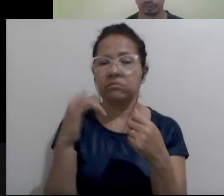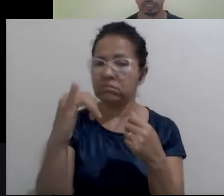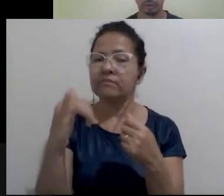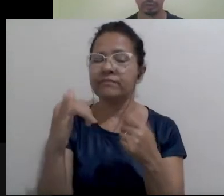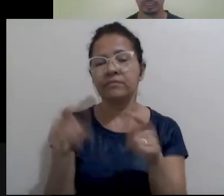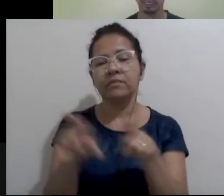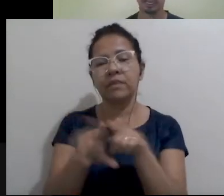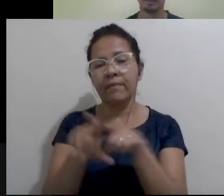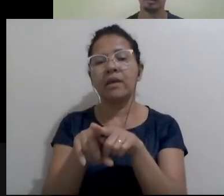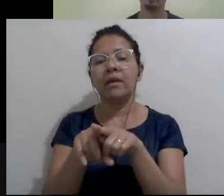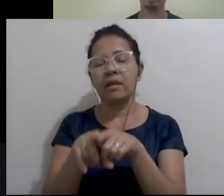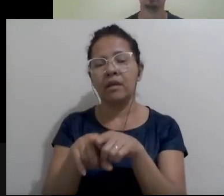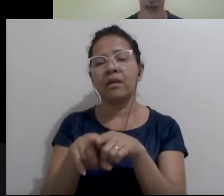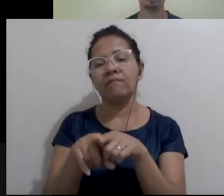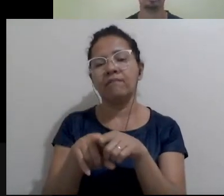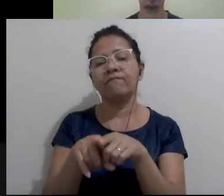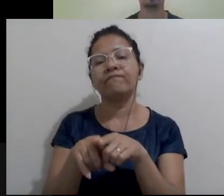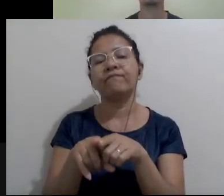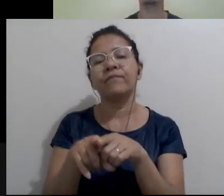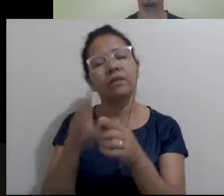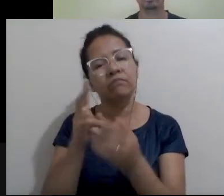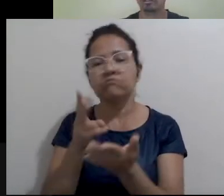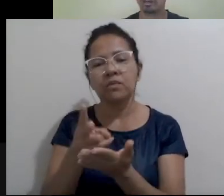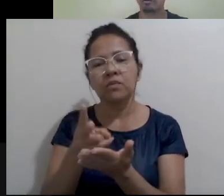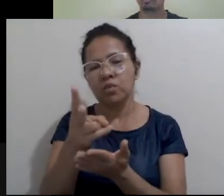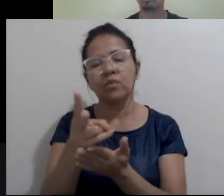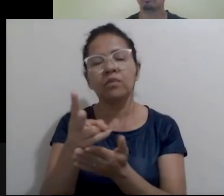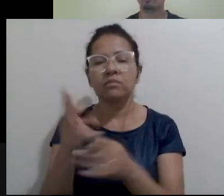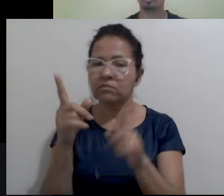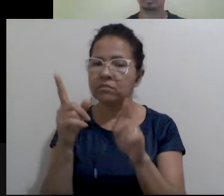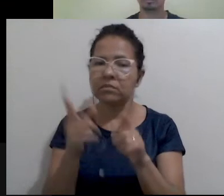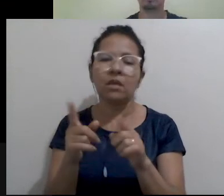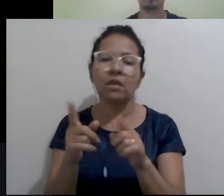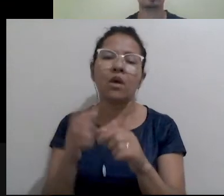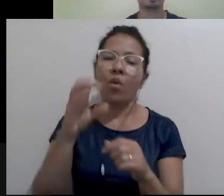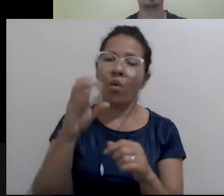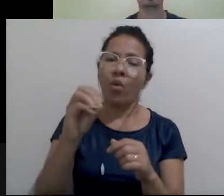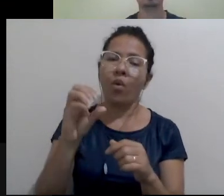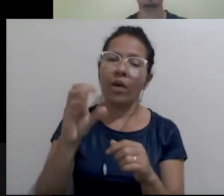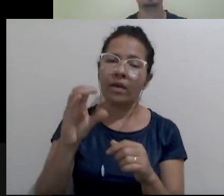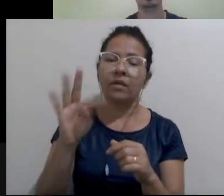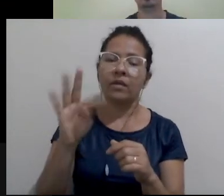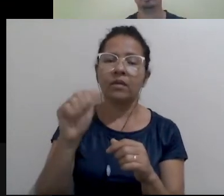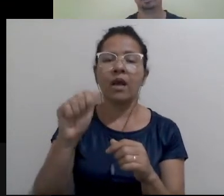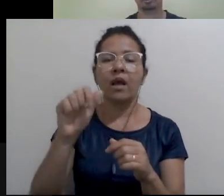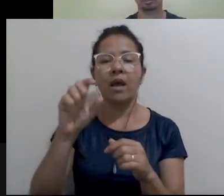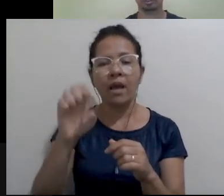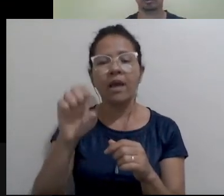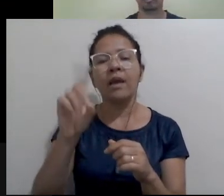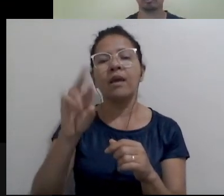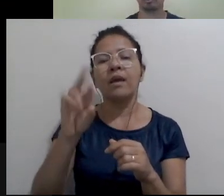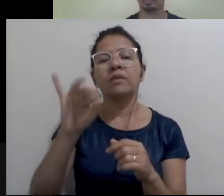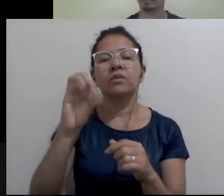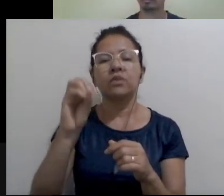então, consequentemente, será uma estrutura sem distorção, né? Então, será um octaedro aí, sem nenhuma distorção,